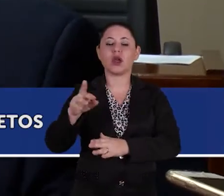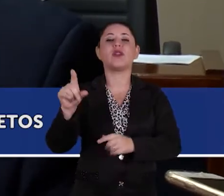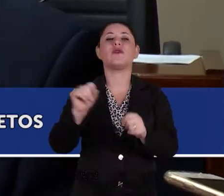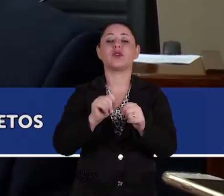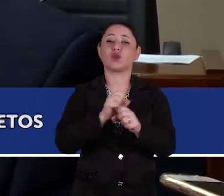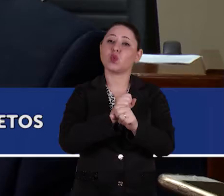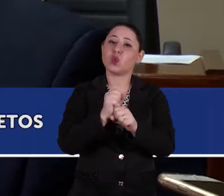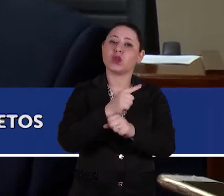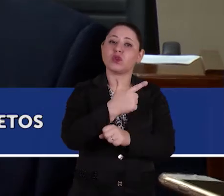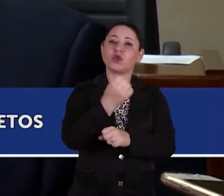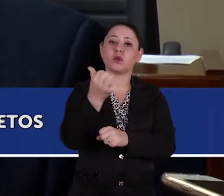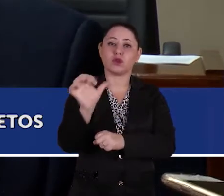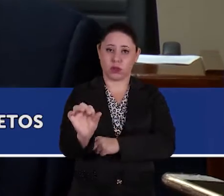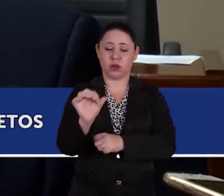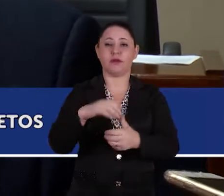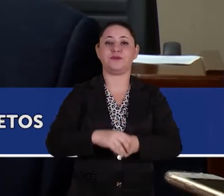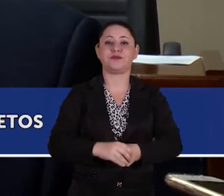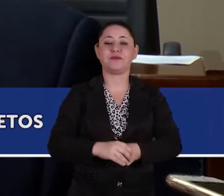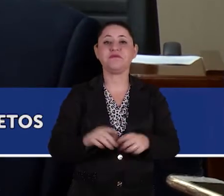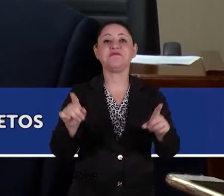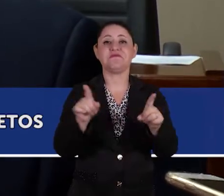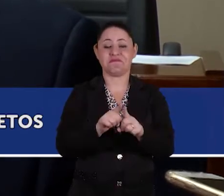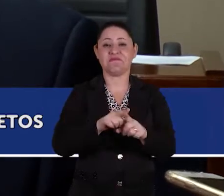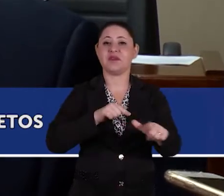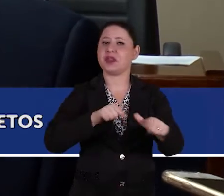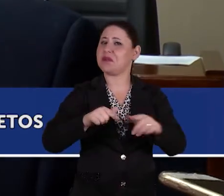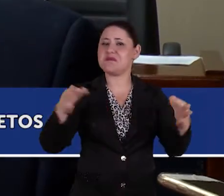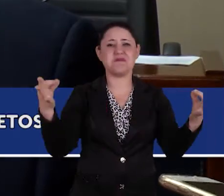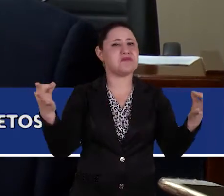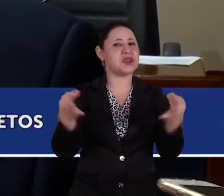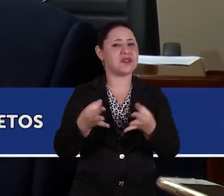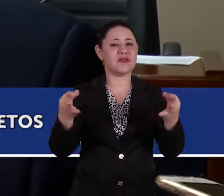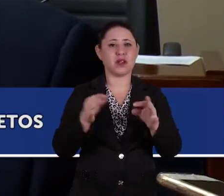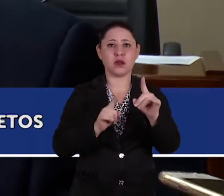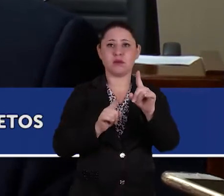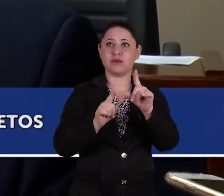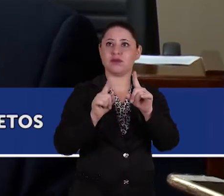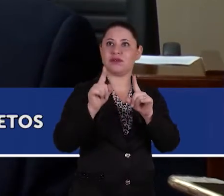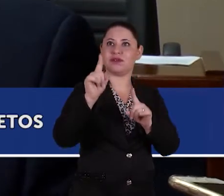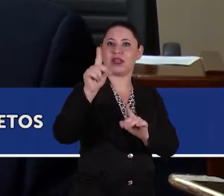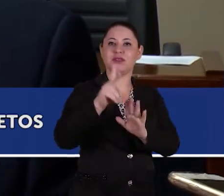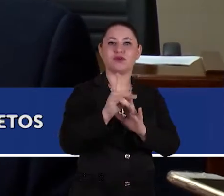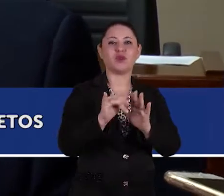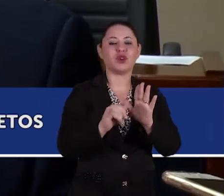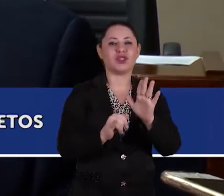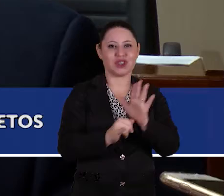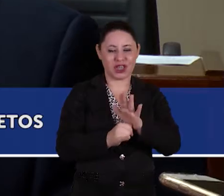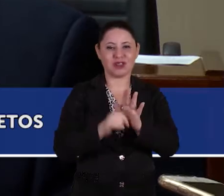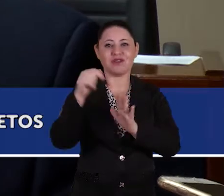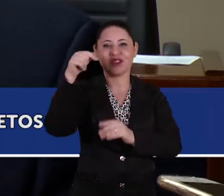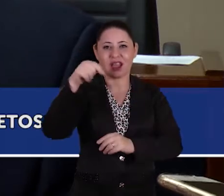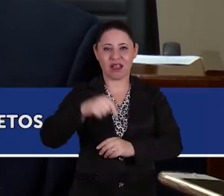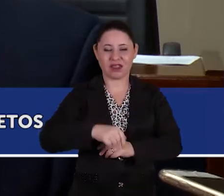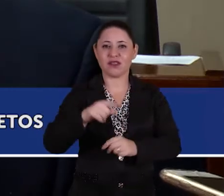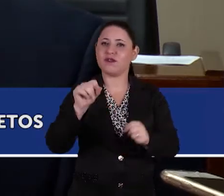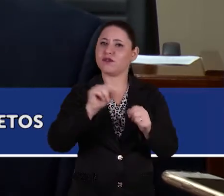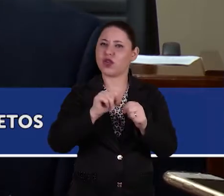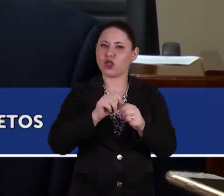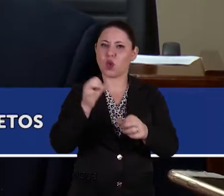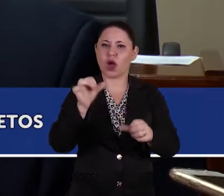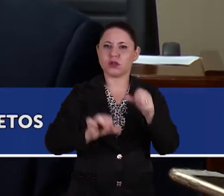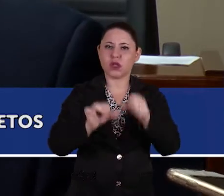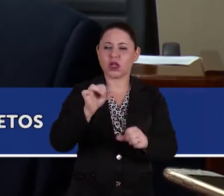fez nesse ano 2019, e com isso nós tivemos um trabalho fantástico, com índices elevados de projetos aqui